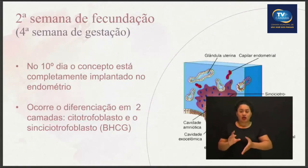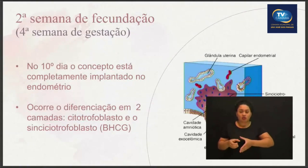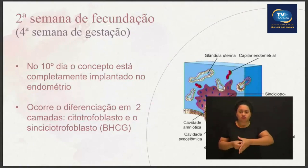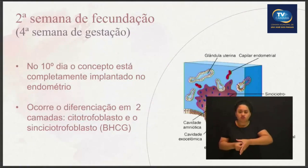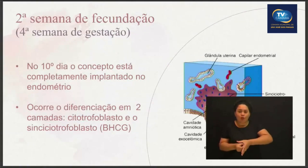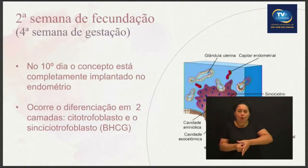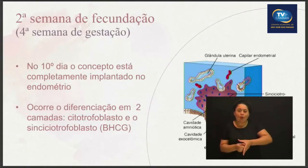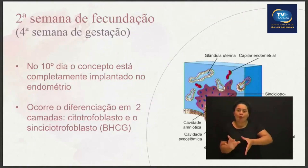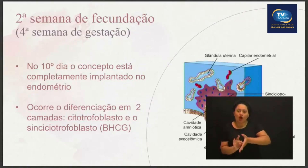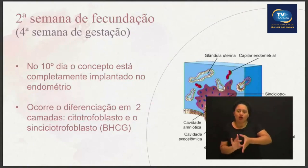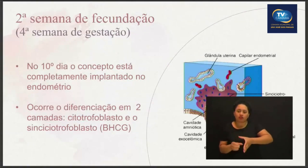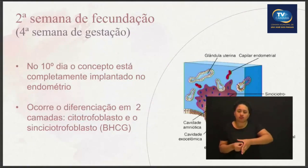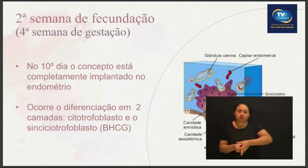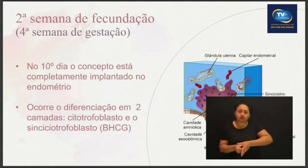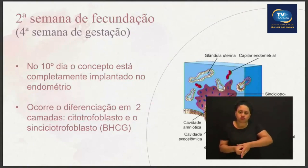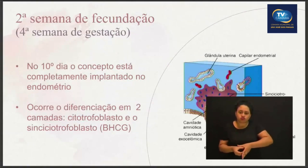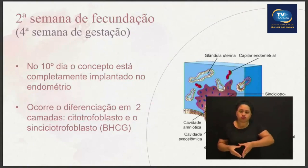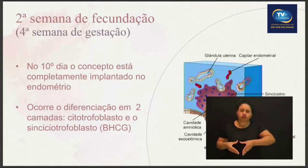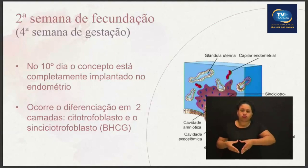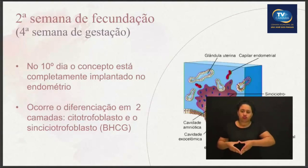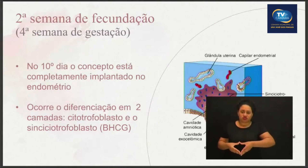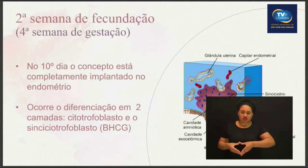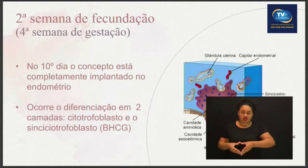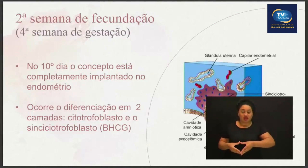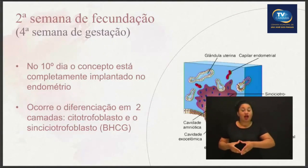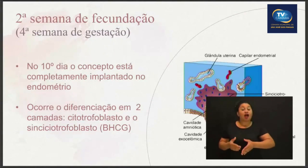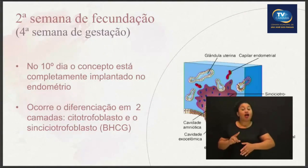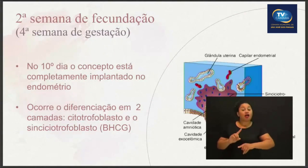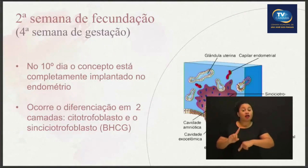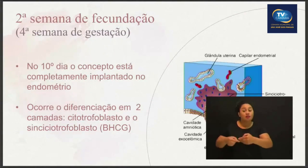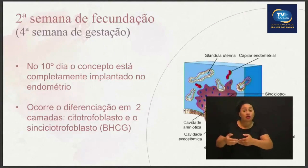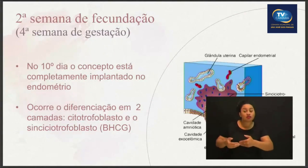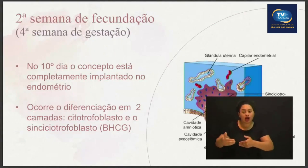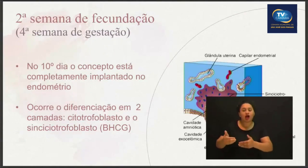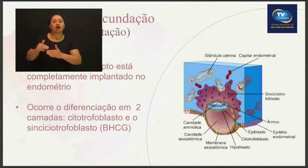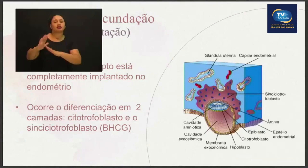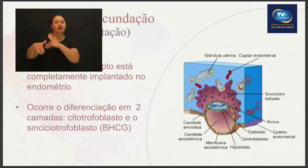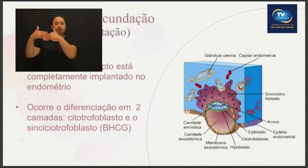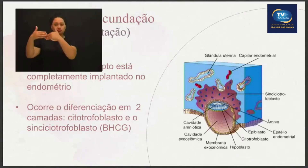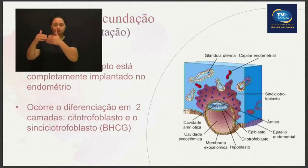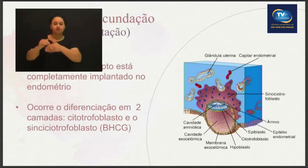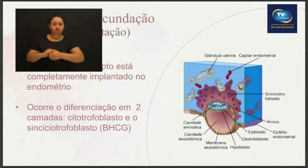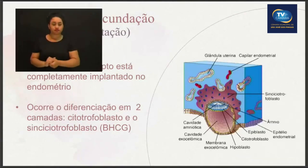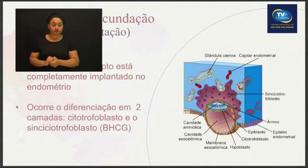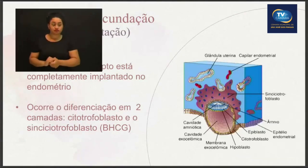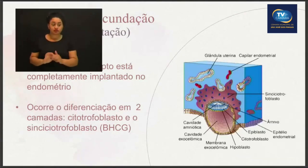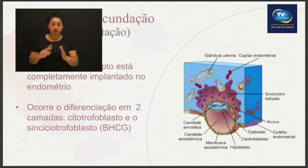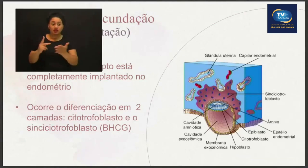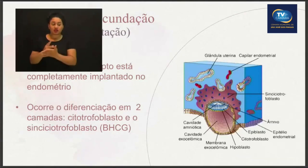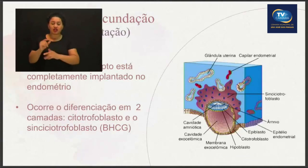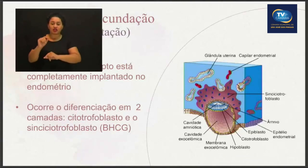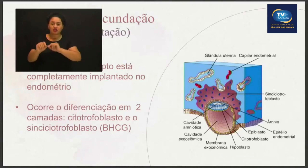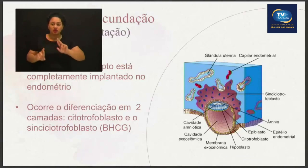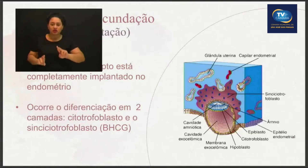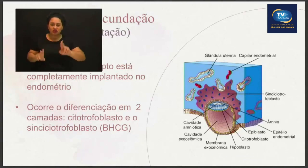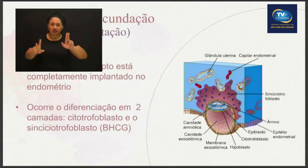completamente naquele útero. Agora vai começar, a partir dali haverá um grande desenvolvimento. Ocorre a